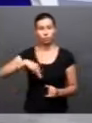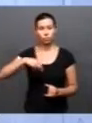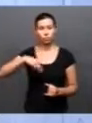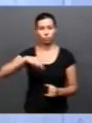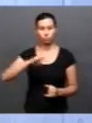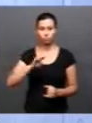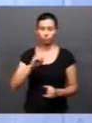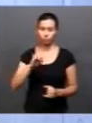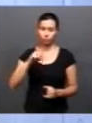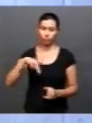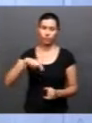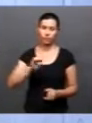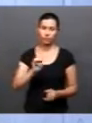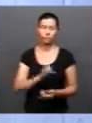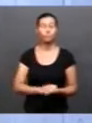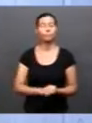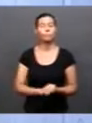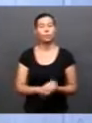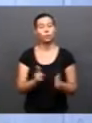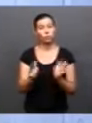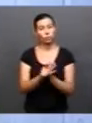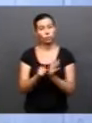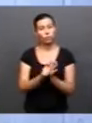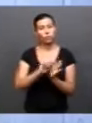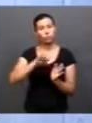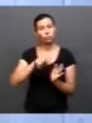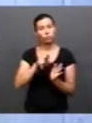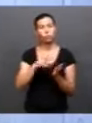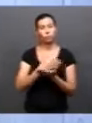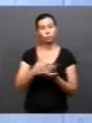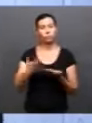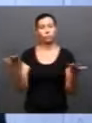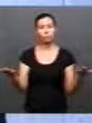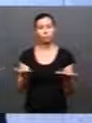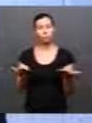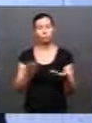Bortalheiro. O Jornal da UFO está começando.